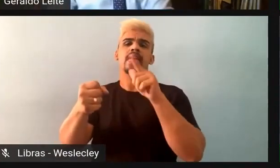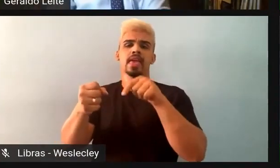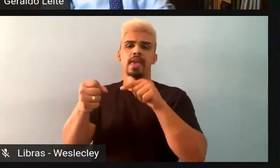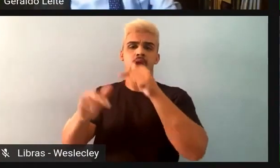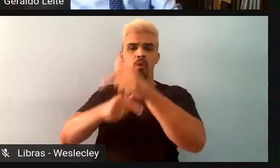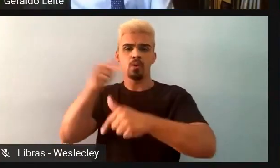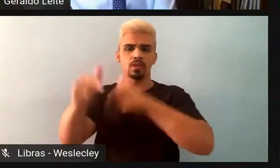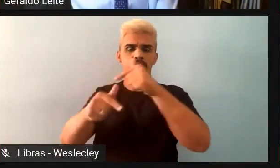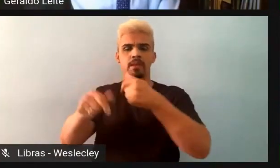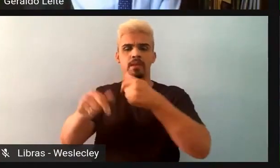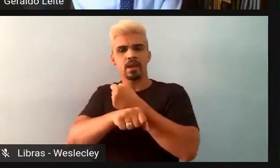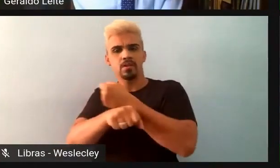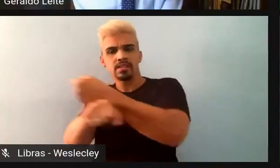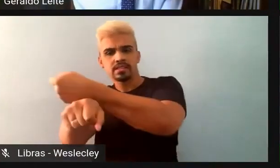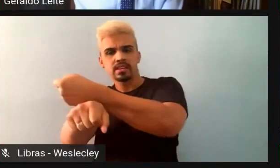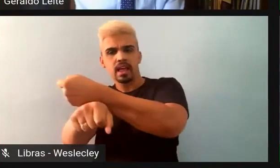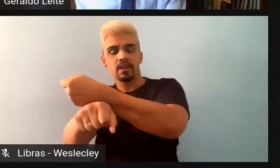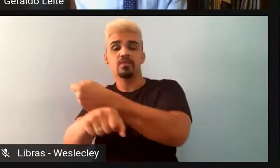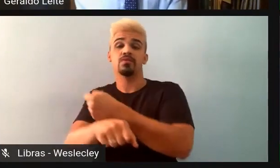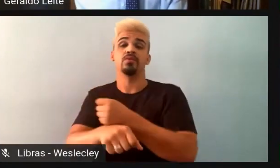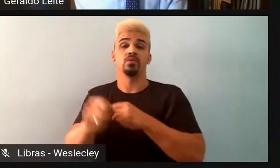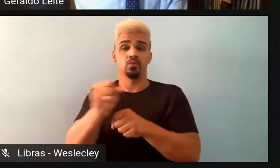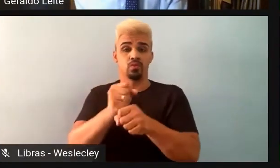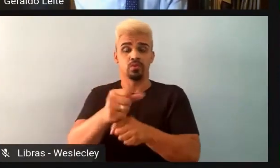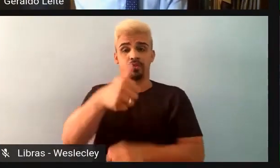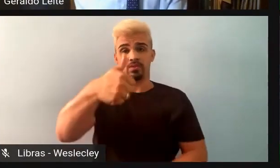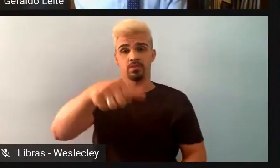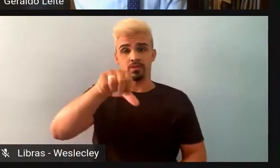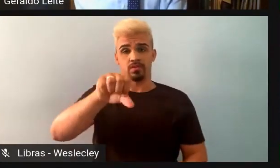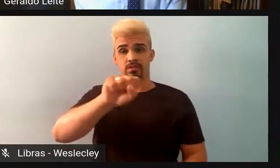Em 1888, nós temos, então,